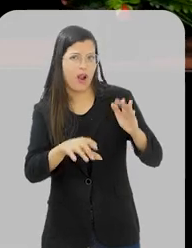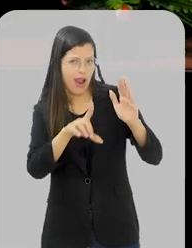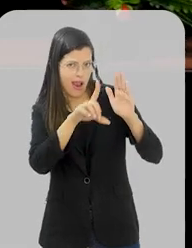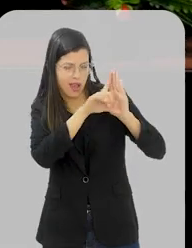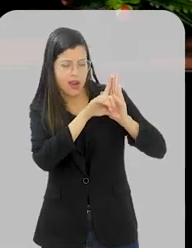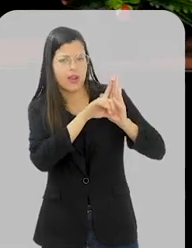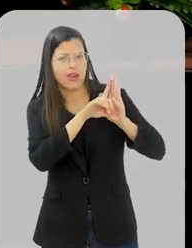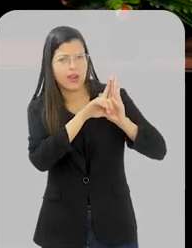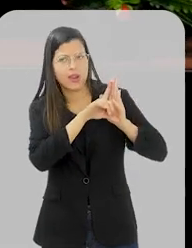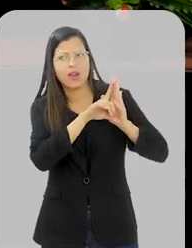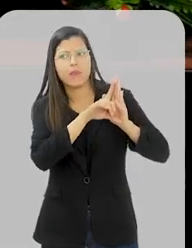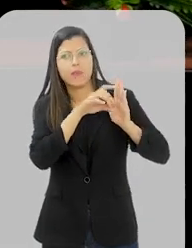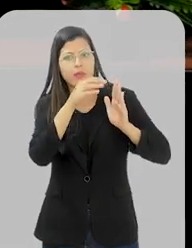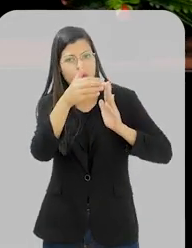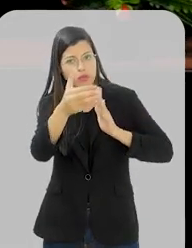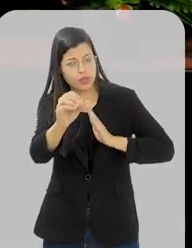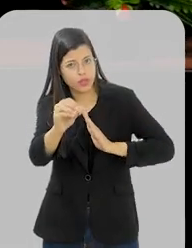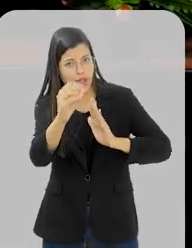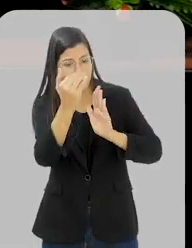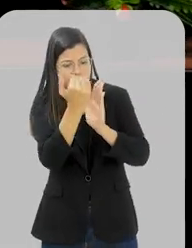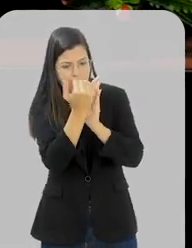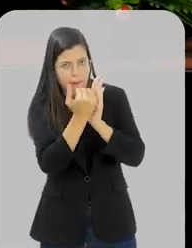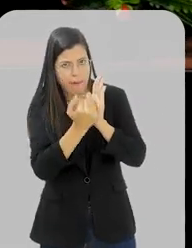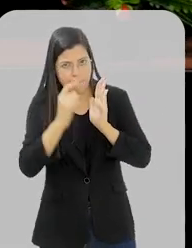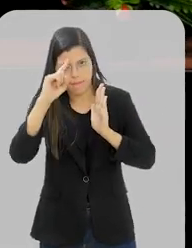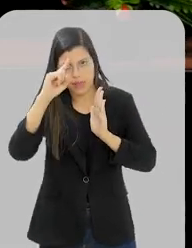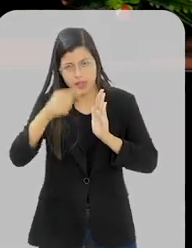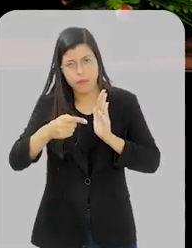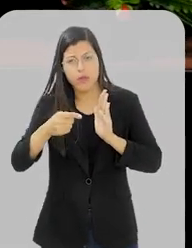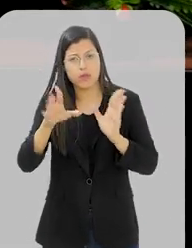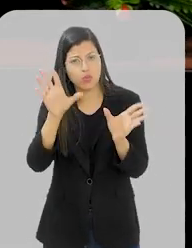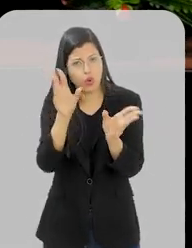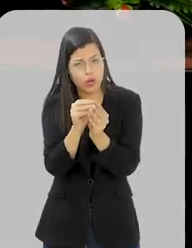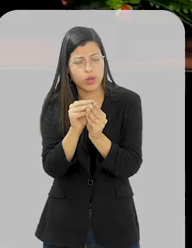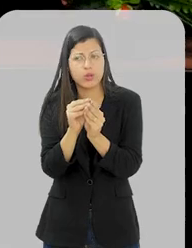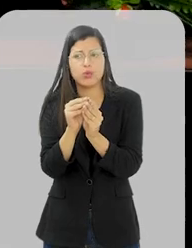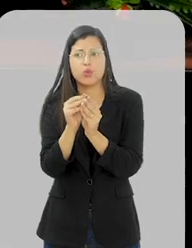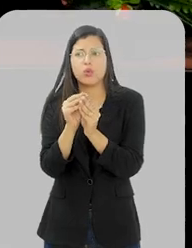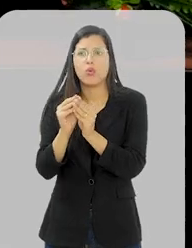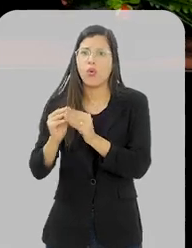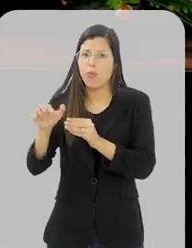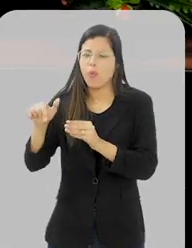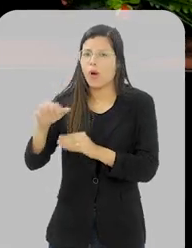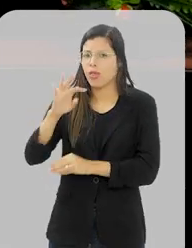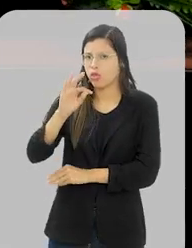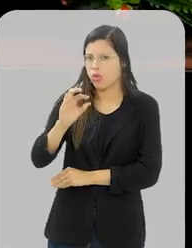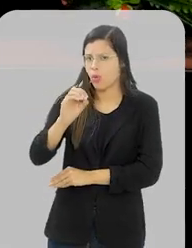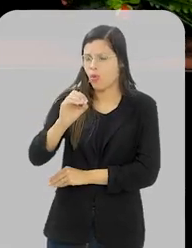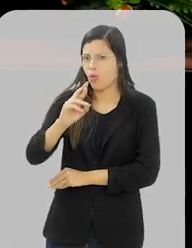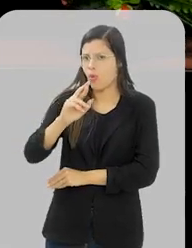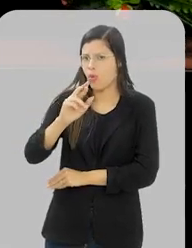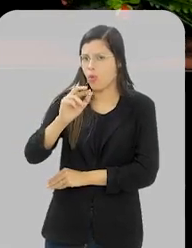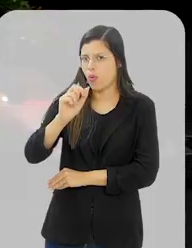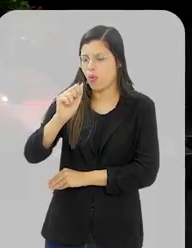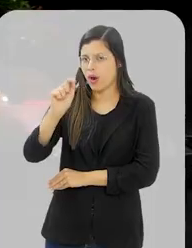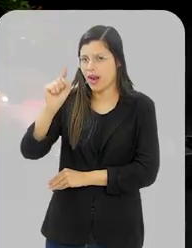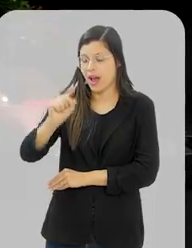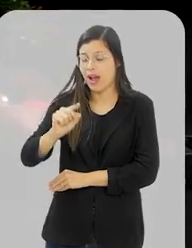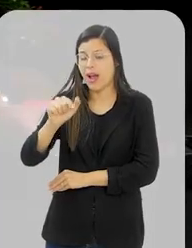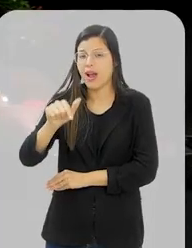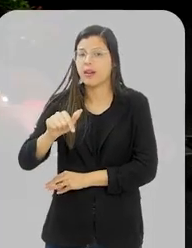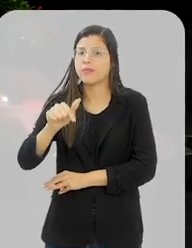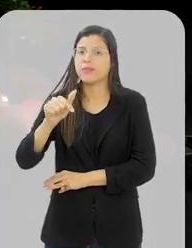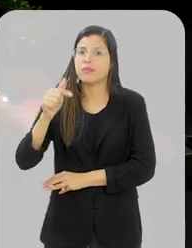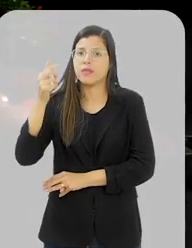da Torá os 10 mandamentos é um é um é um resumo né a Torá foi oralmente dita por Deus a a a a